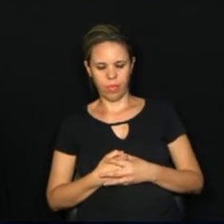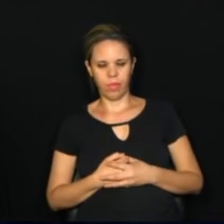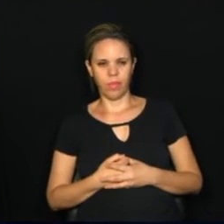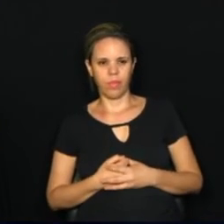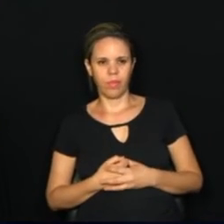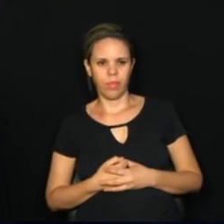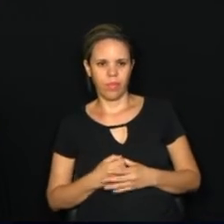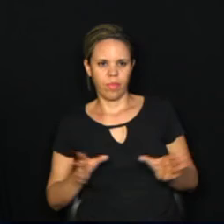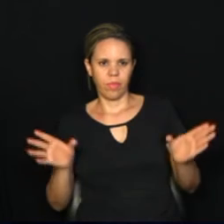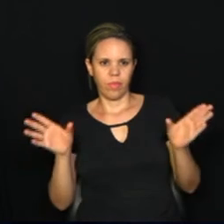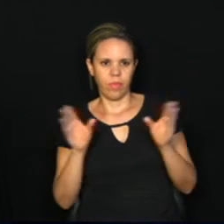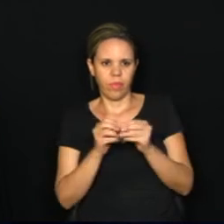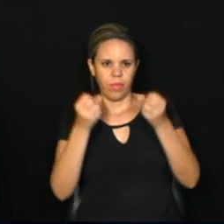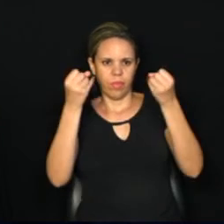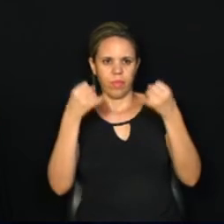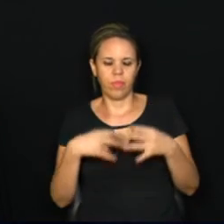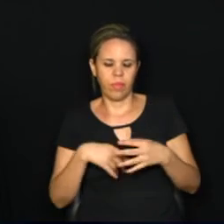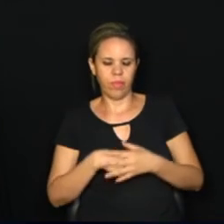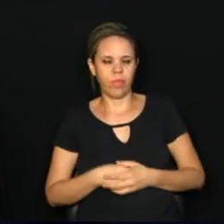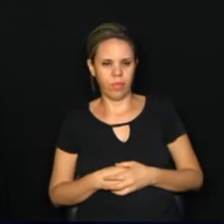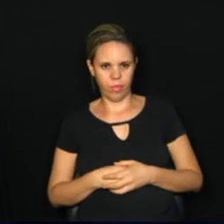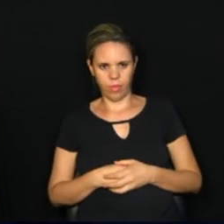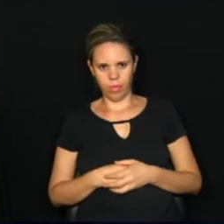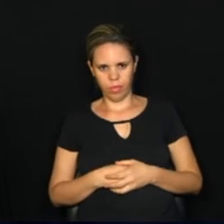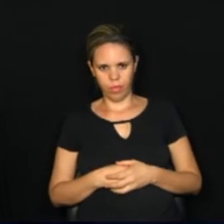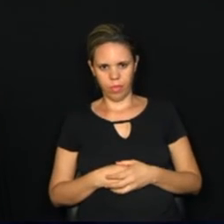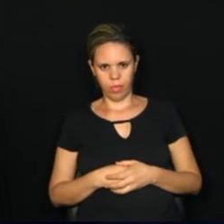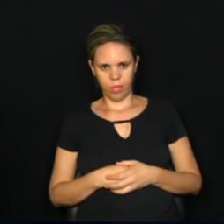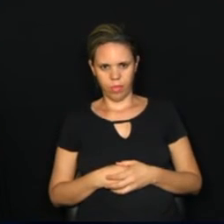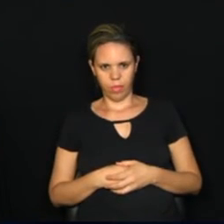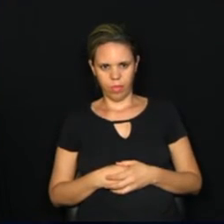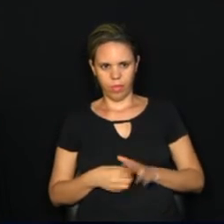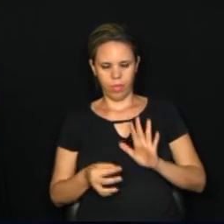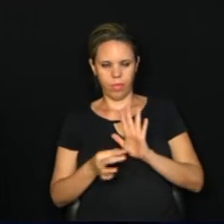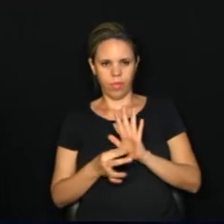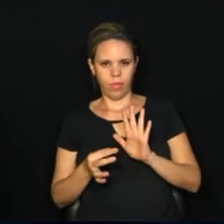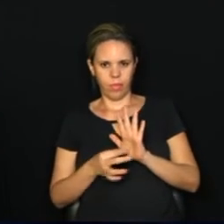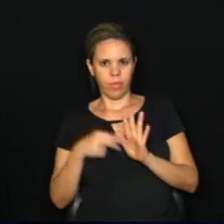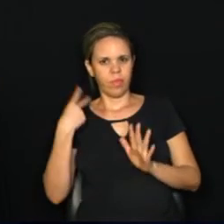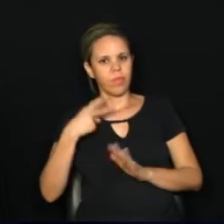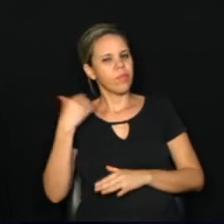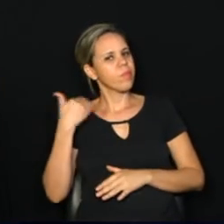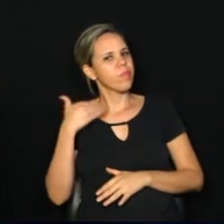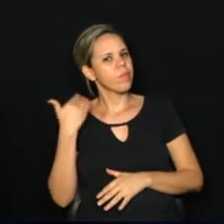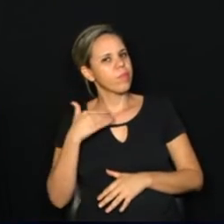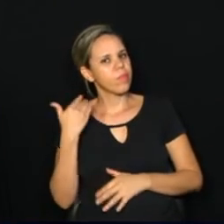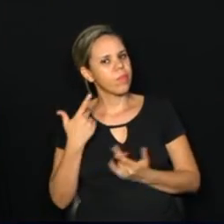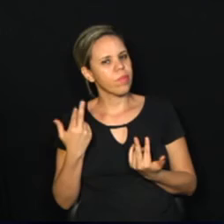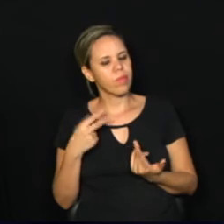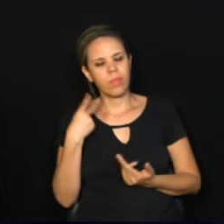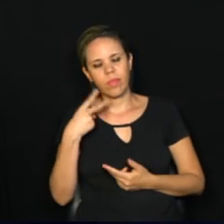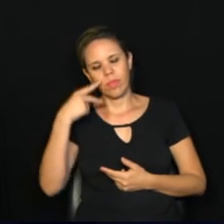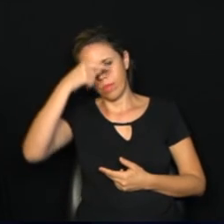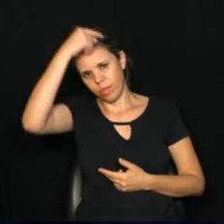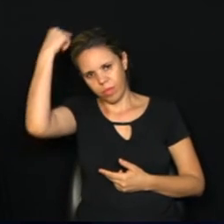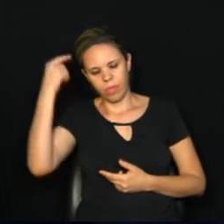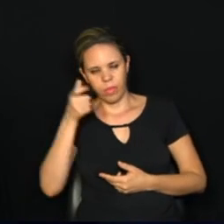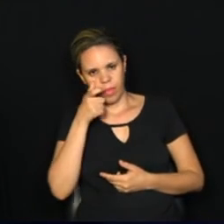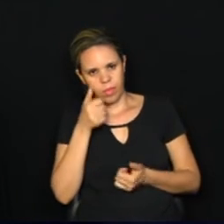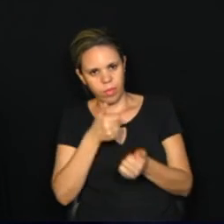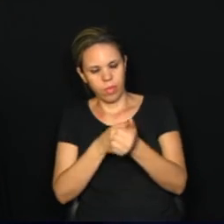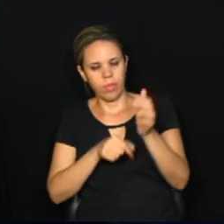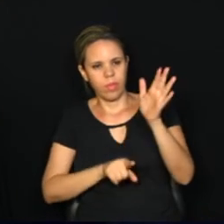um breve comentário a respeito aí da manifestação da vereadora, como do vereador, né, que nos acompanharam,